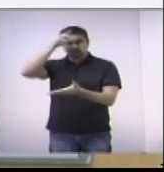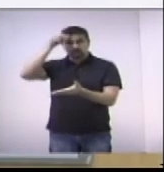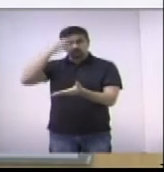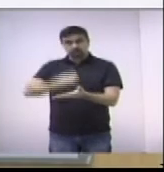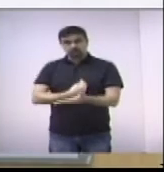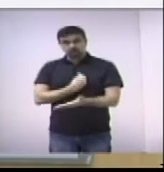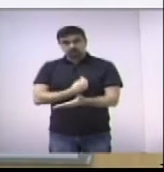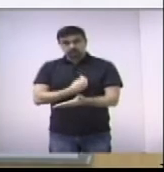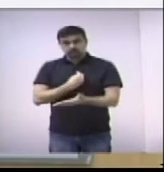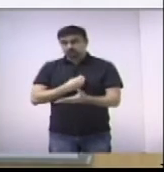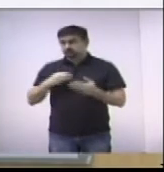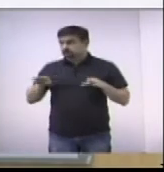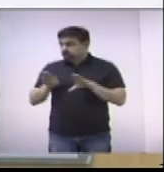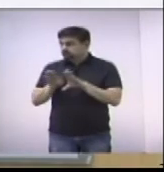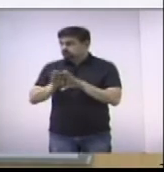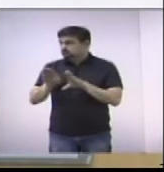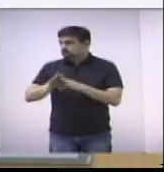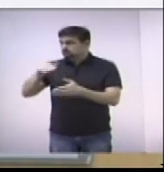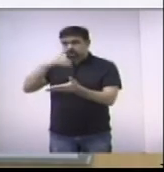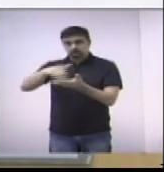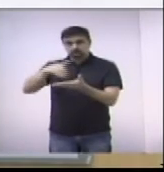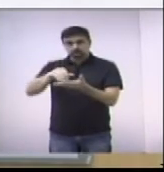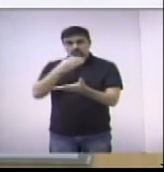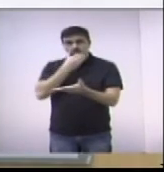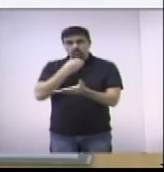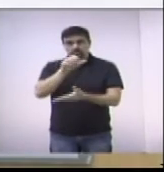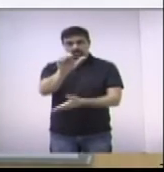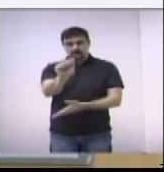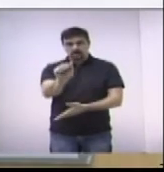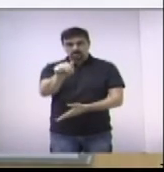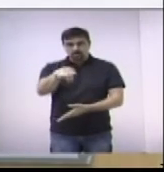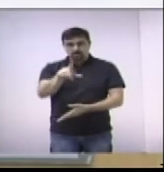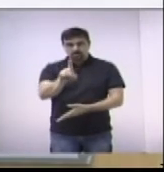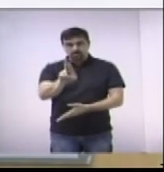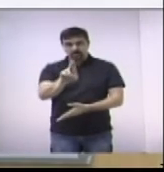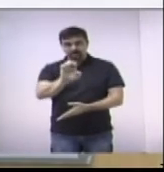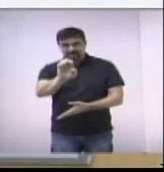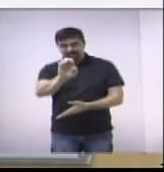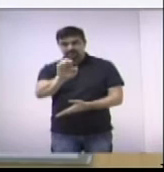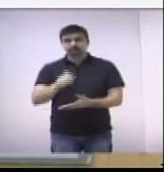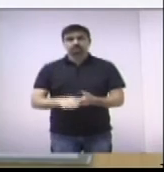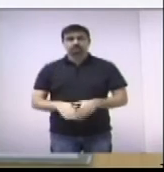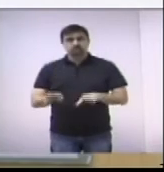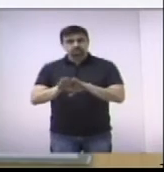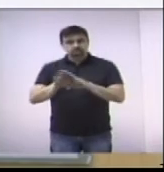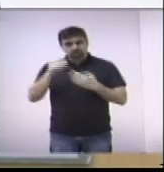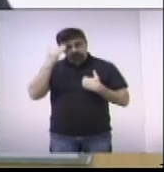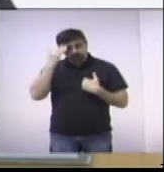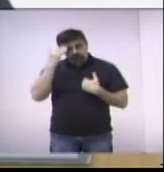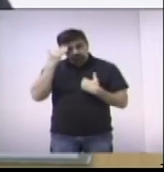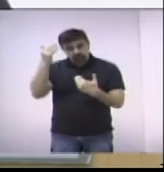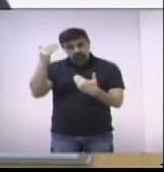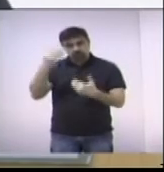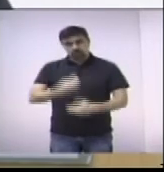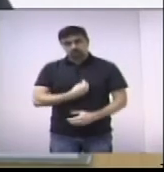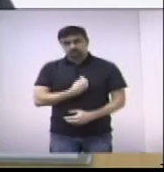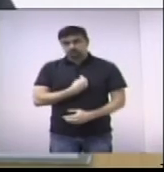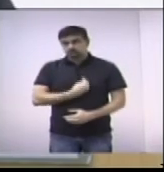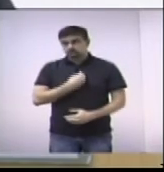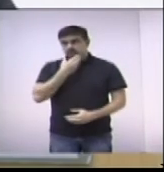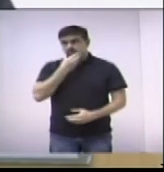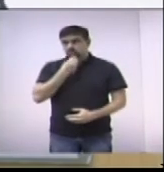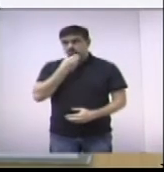Quero agradecer a presença do senhor André, secretário da Defesa Civil. E quero agradecer a presença do senhor